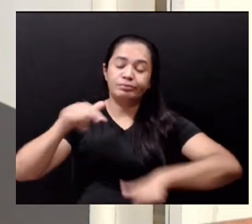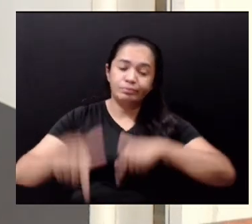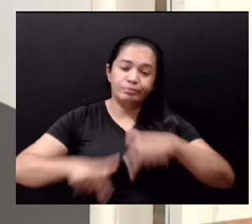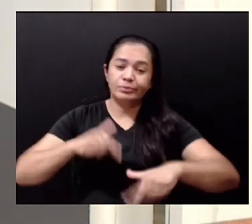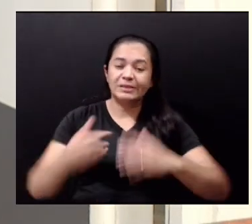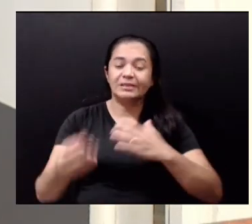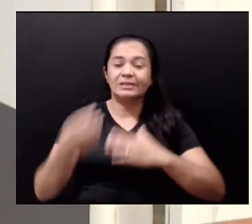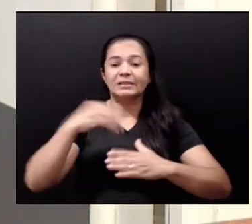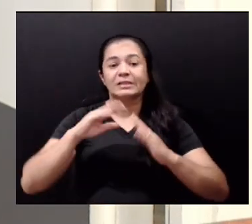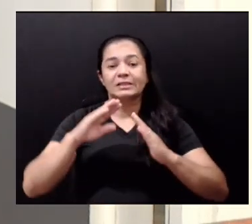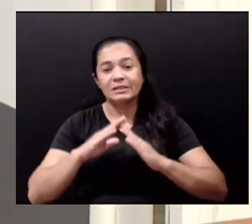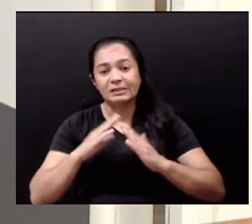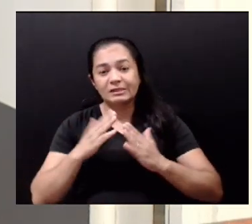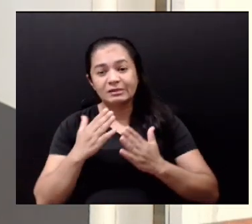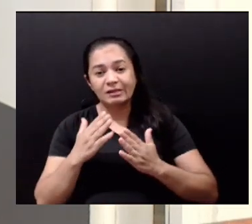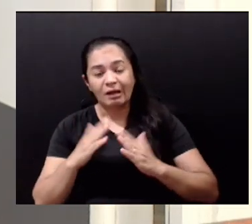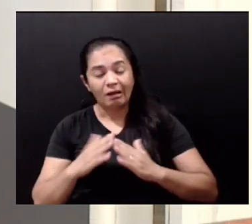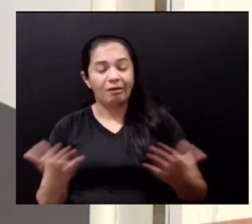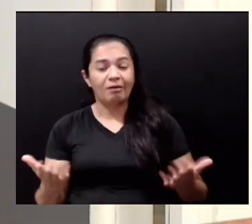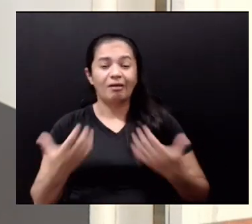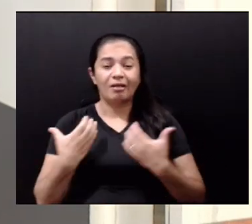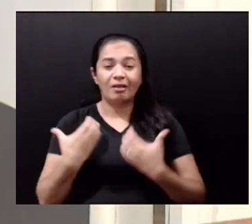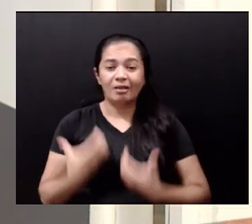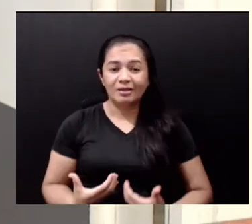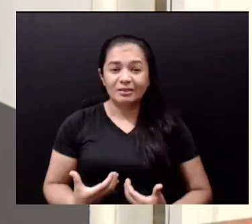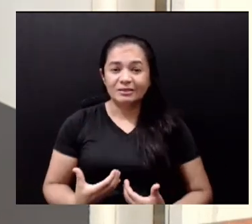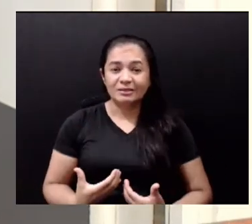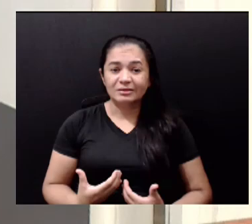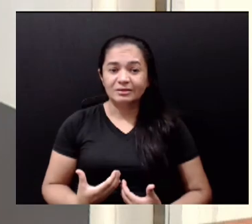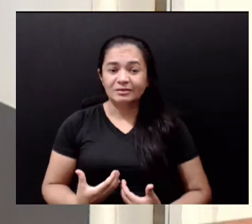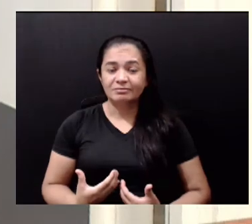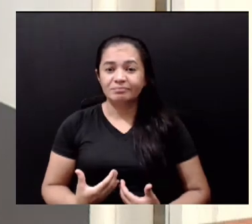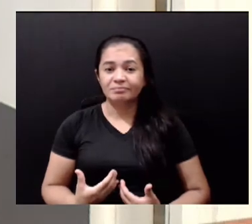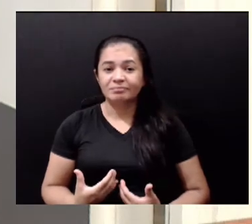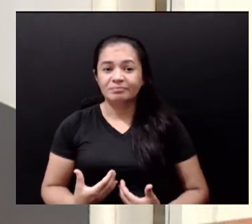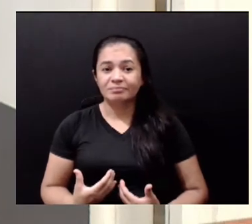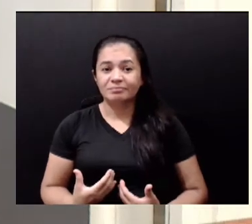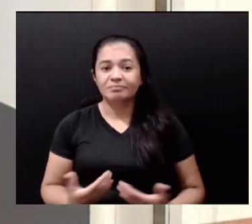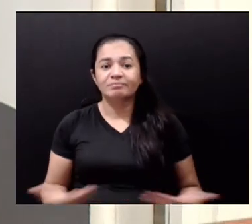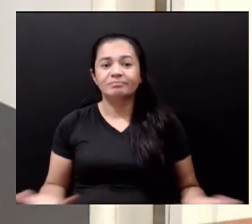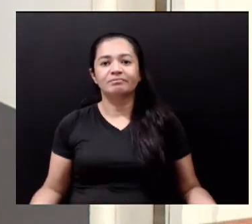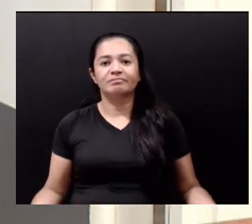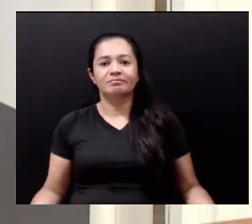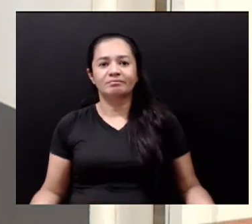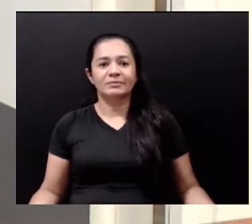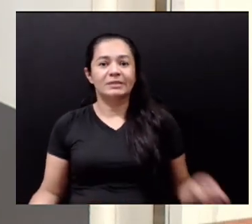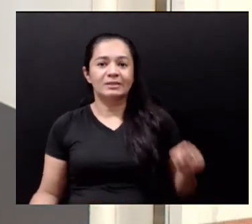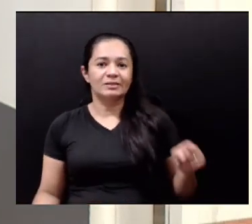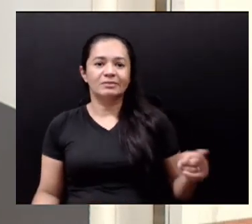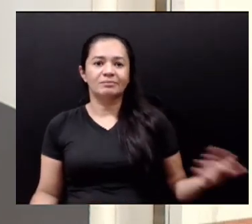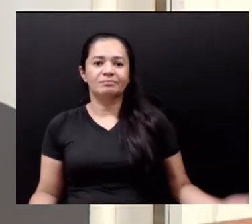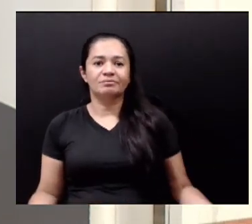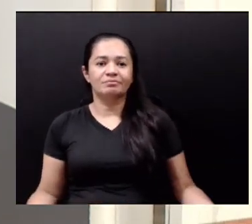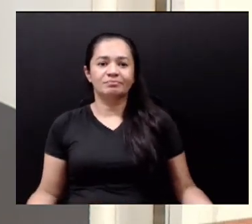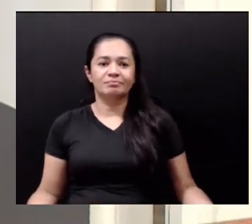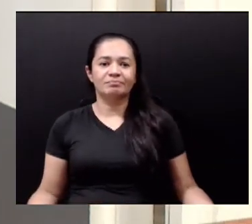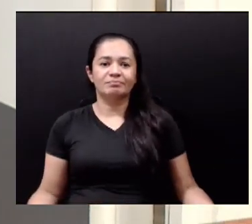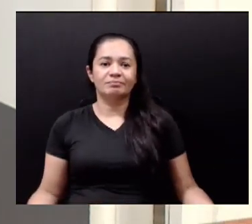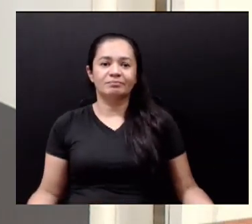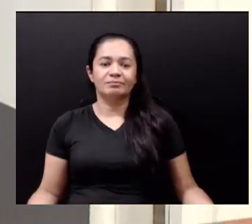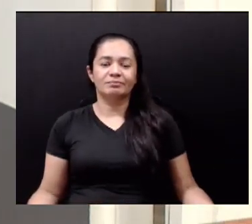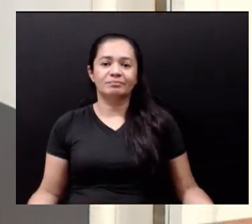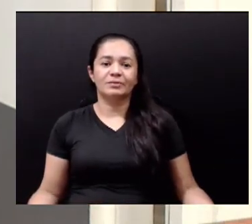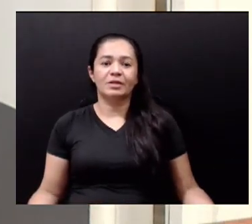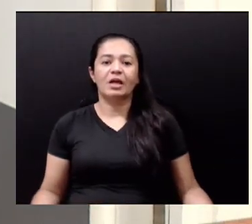casa, com os filhos, um acúmulo de funções tremenda, e que ali, né, a resolução é medicar e não olhar